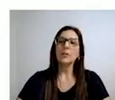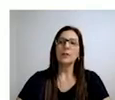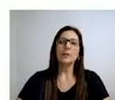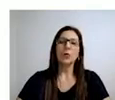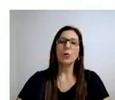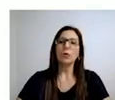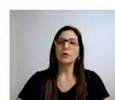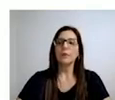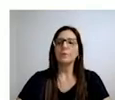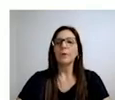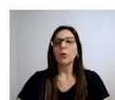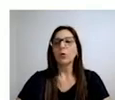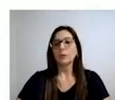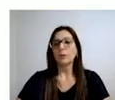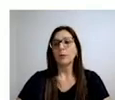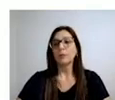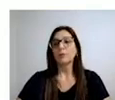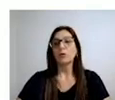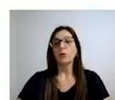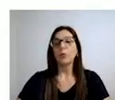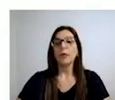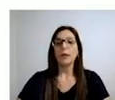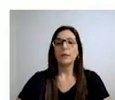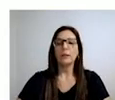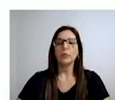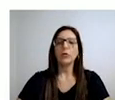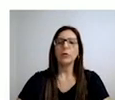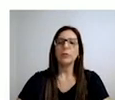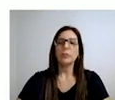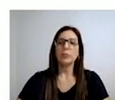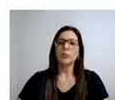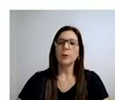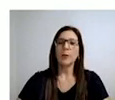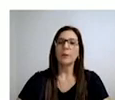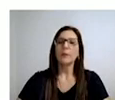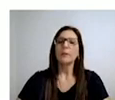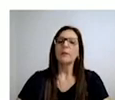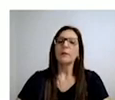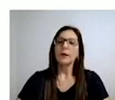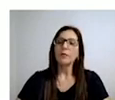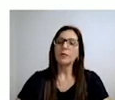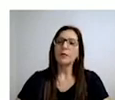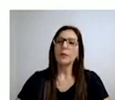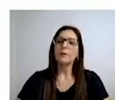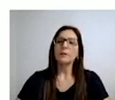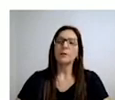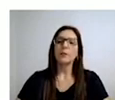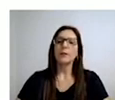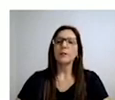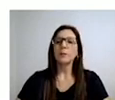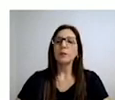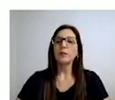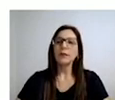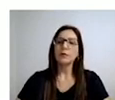se encontrem. Outras plantas, como o pinheiro, né, do grupo da Gimnosperma, têm seus gametas transportados